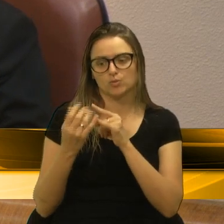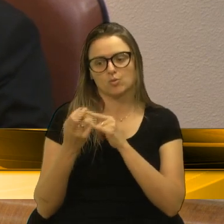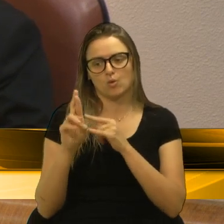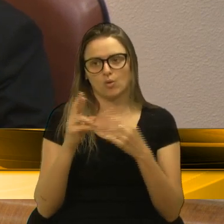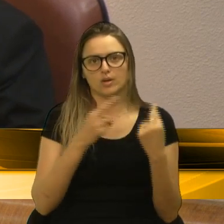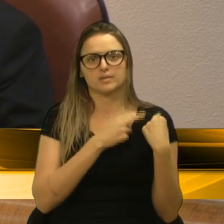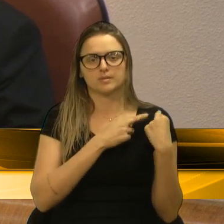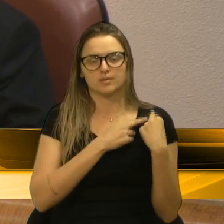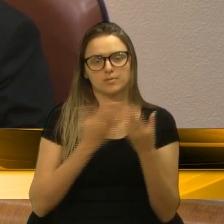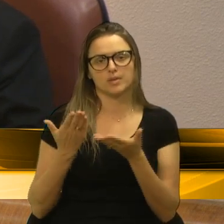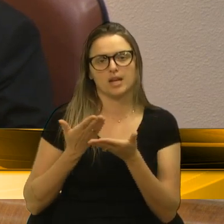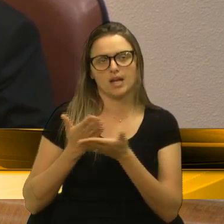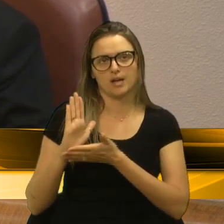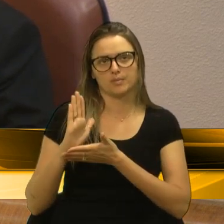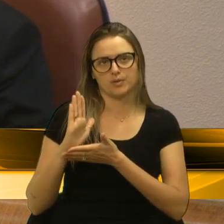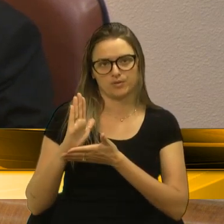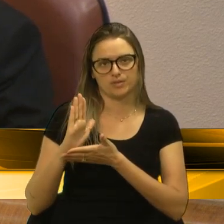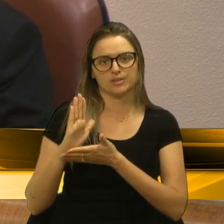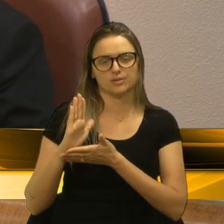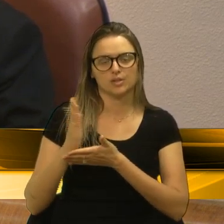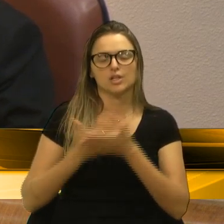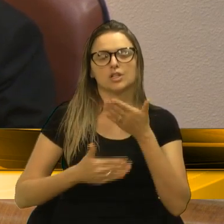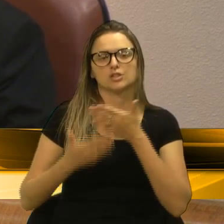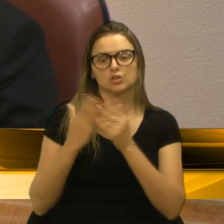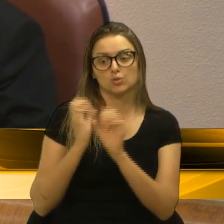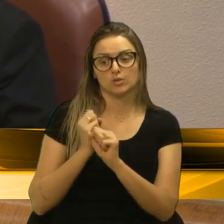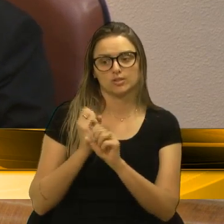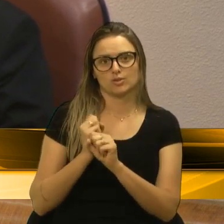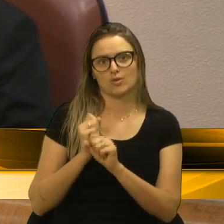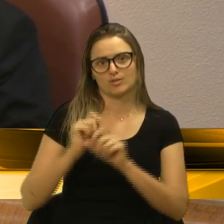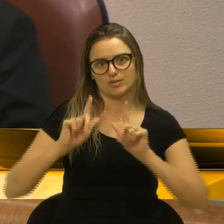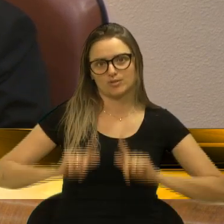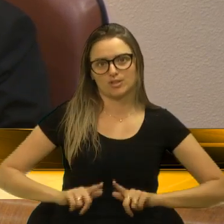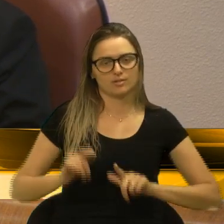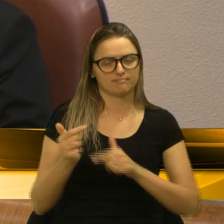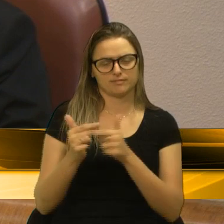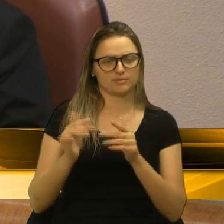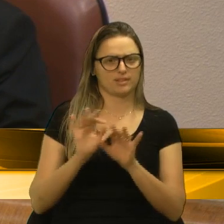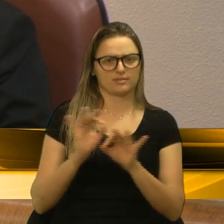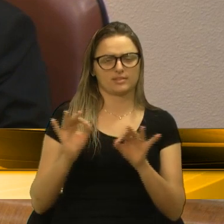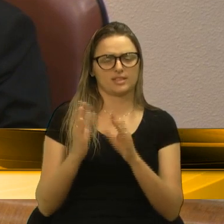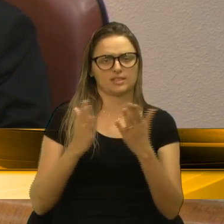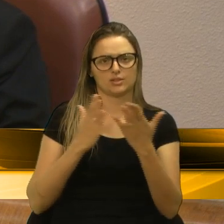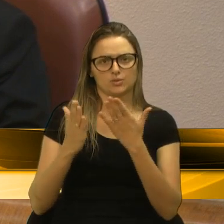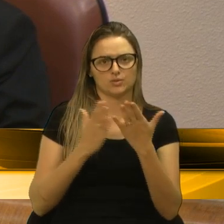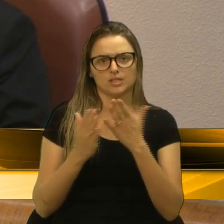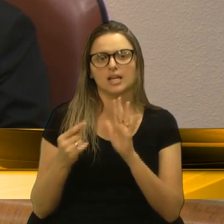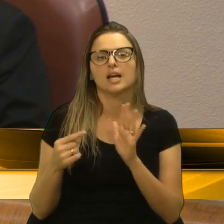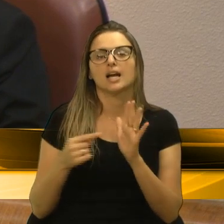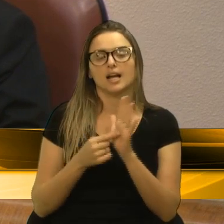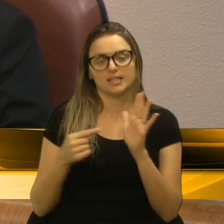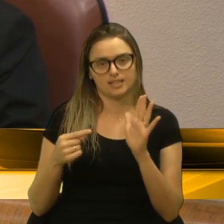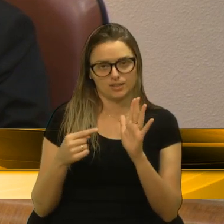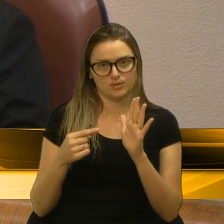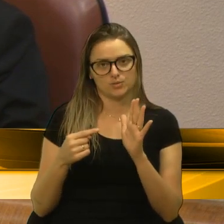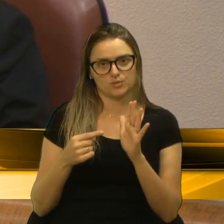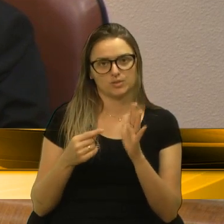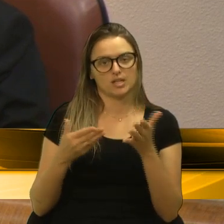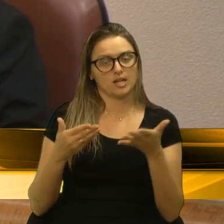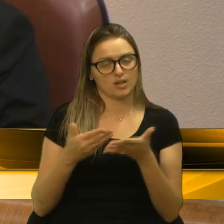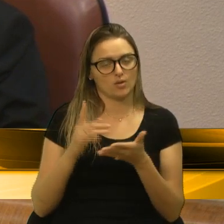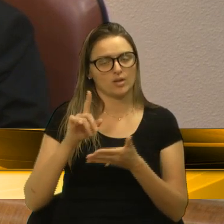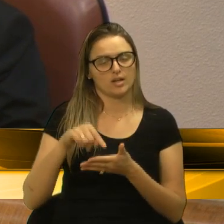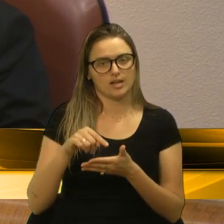pela aprovação das contas do gestor, não restando dúvidas que a denúncia, neste ponto, também